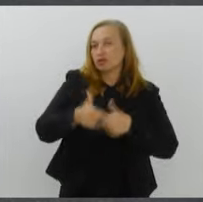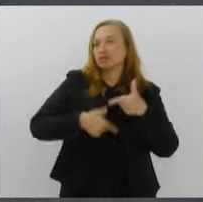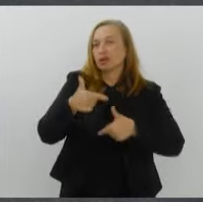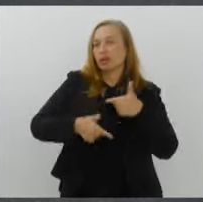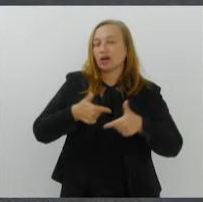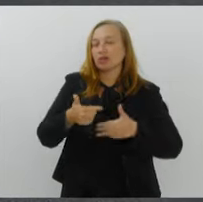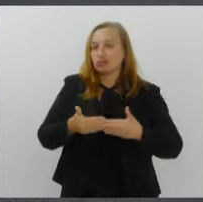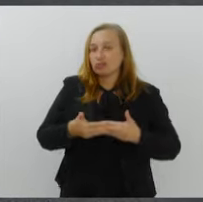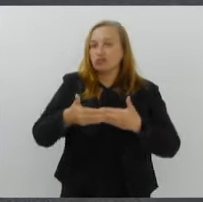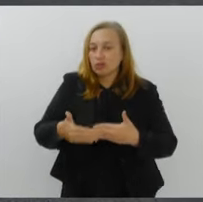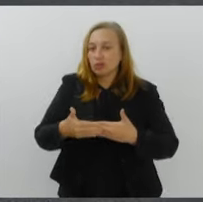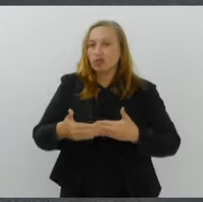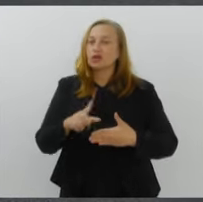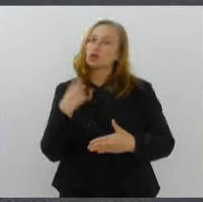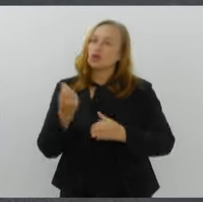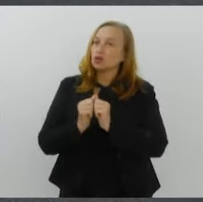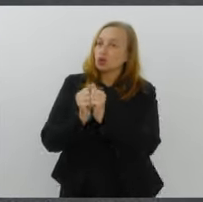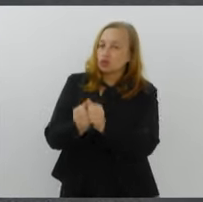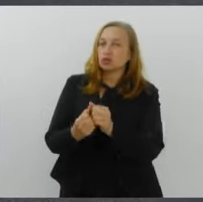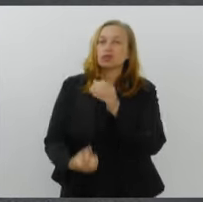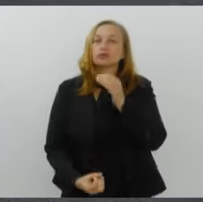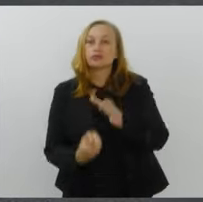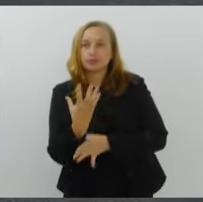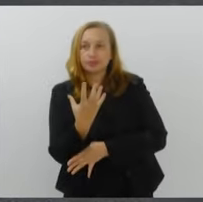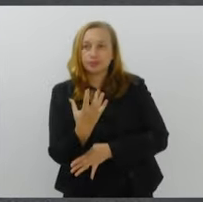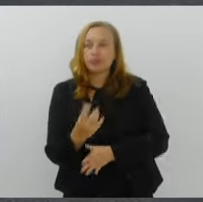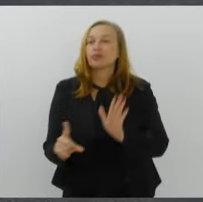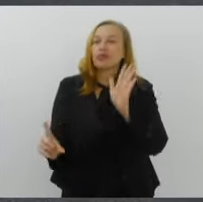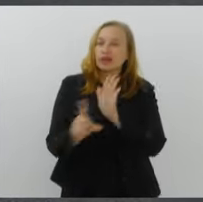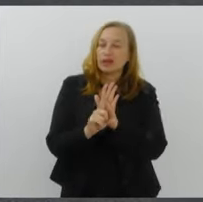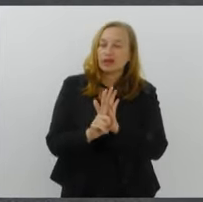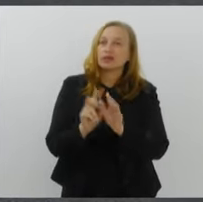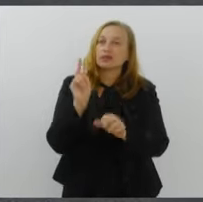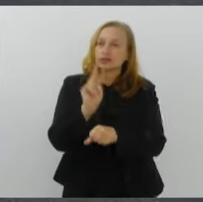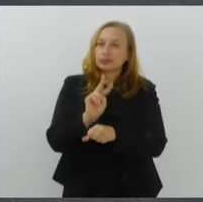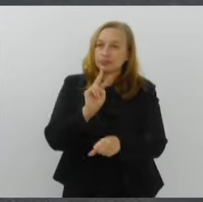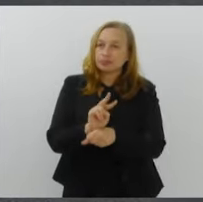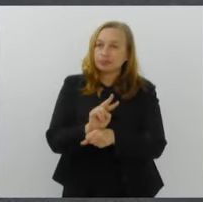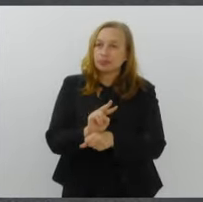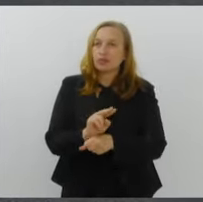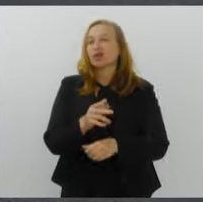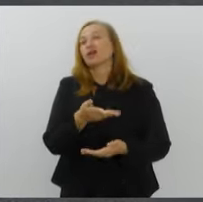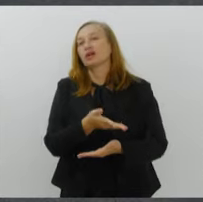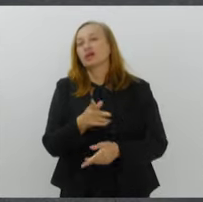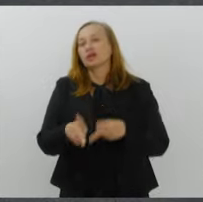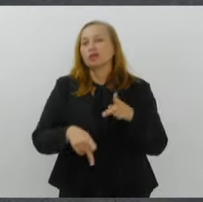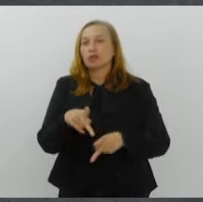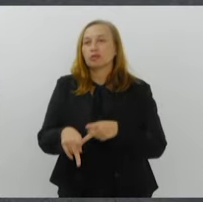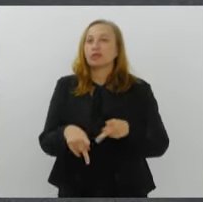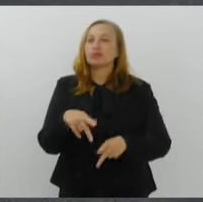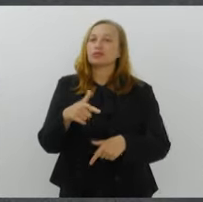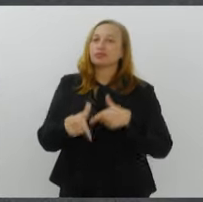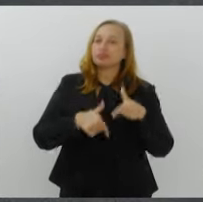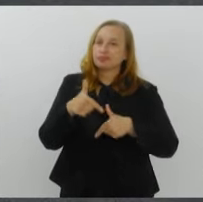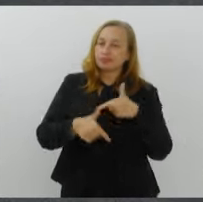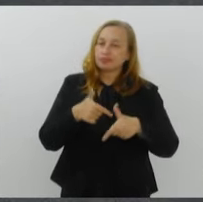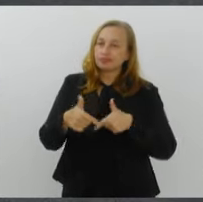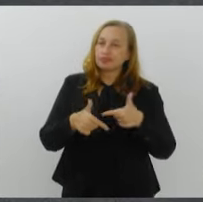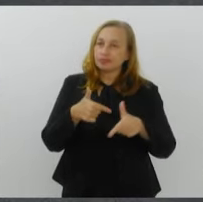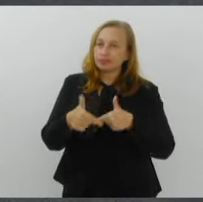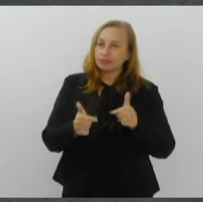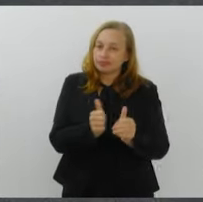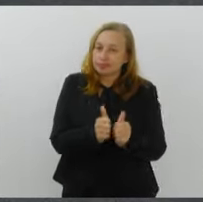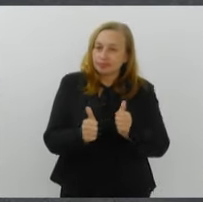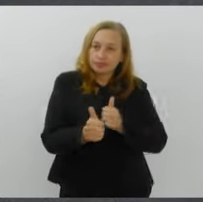primeiro passo para que nós juntas construamos legislação que proteja esses trabalhadores que são, talvez, aqueles que atuam na linha